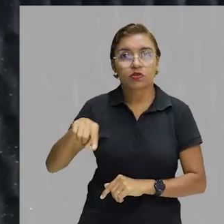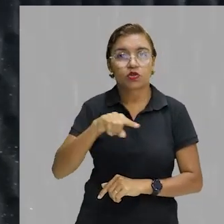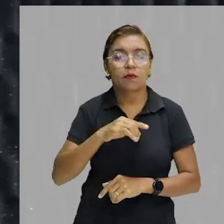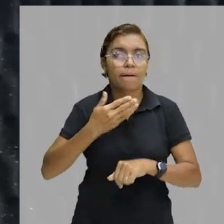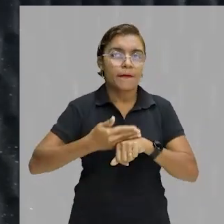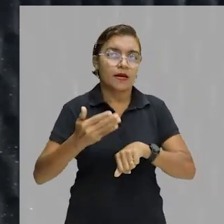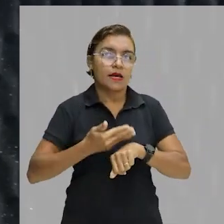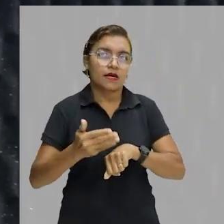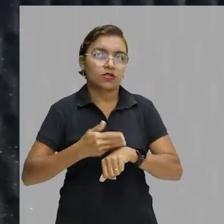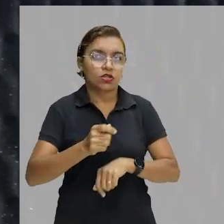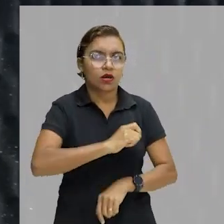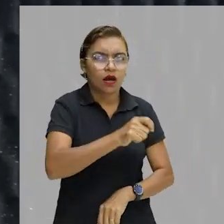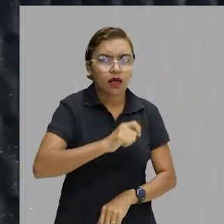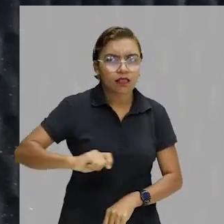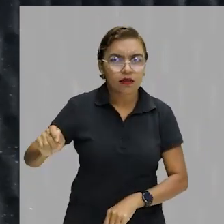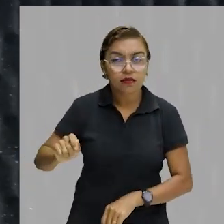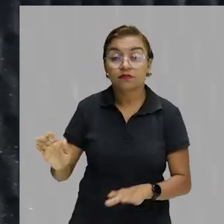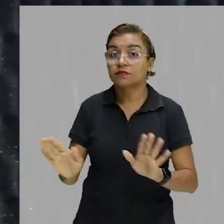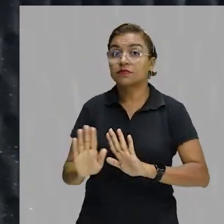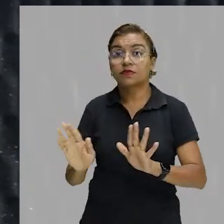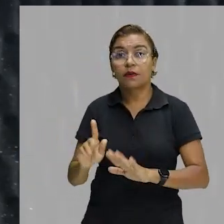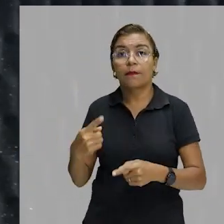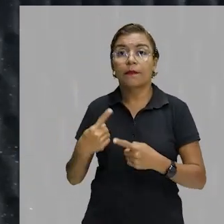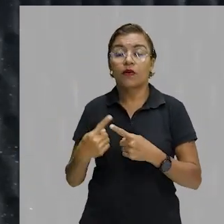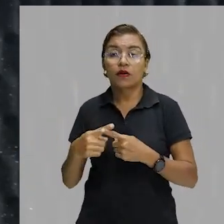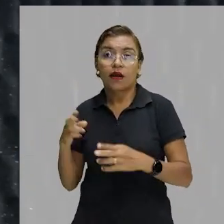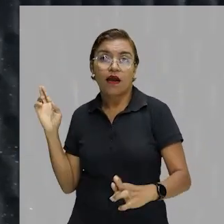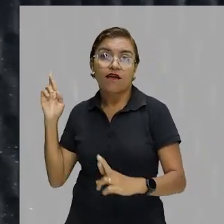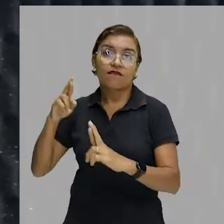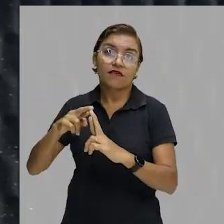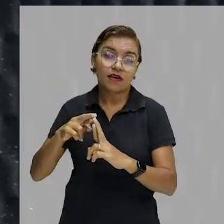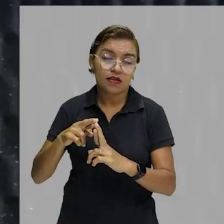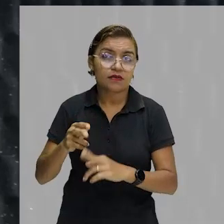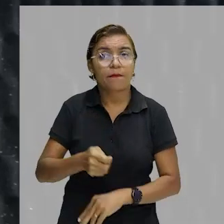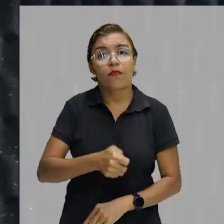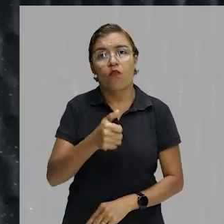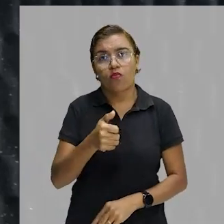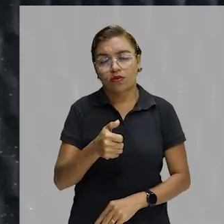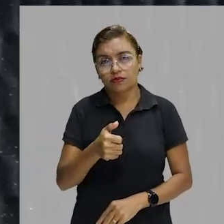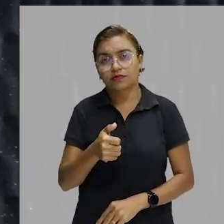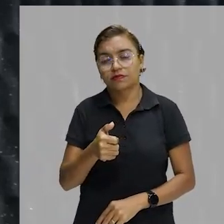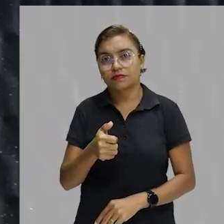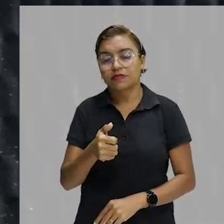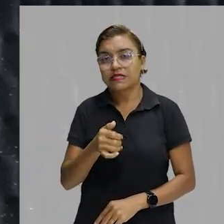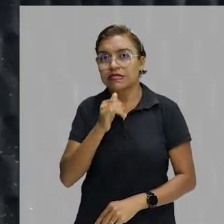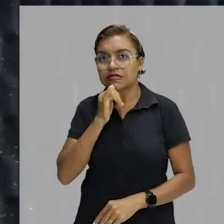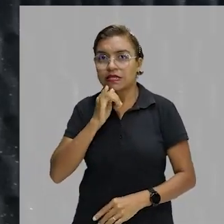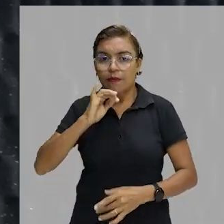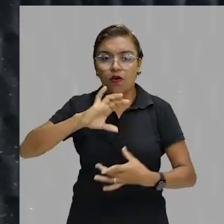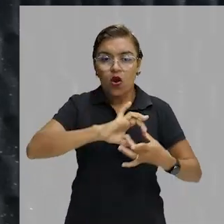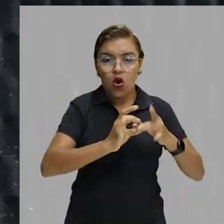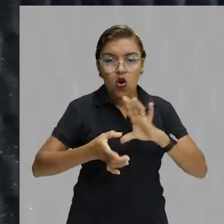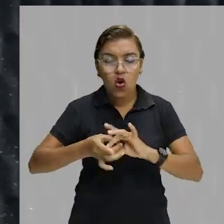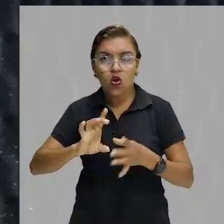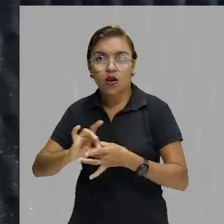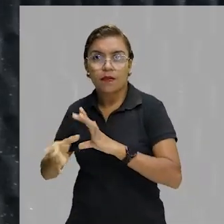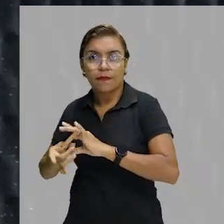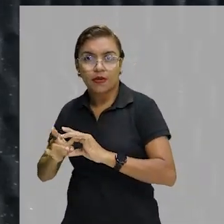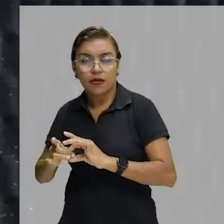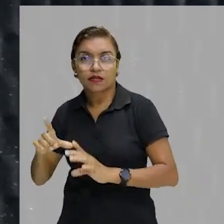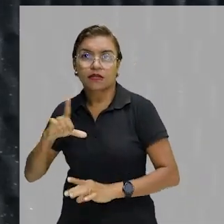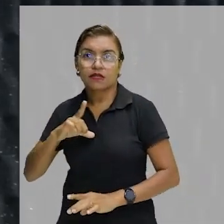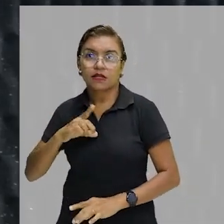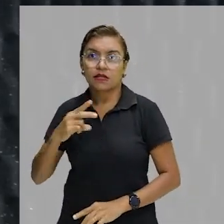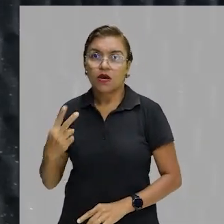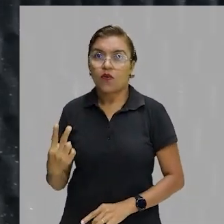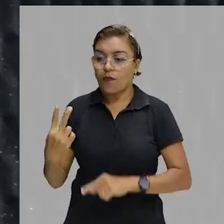pratica muito tênis? Não, porque nossas referências ainda são poucas. Na Olimpíada que passou recentemente, nós vimos uma